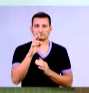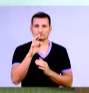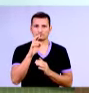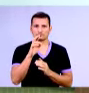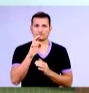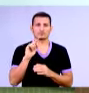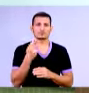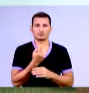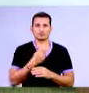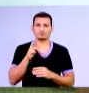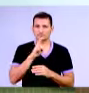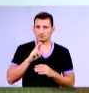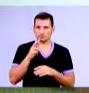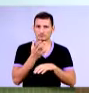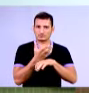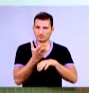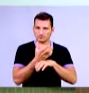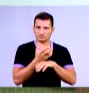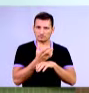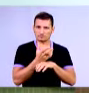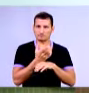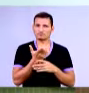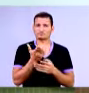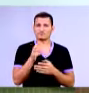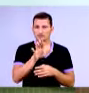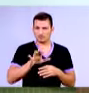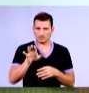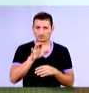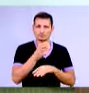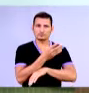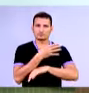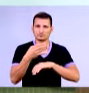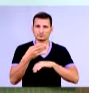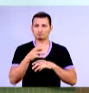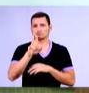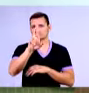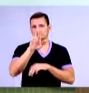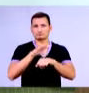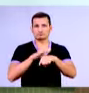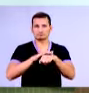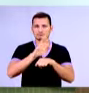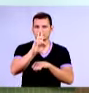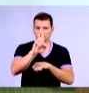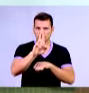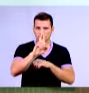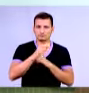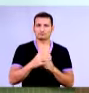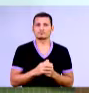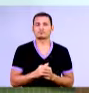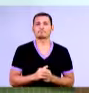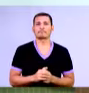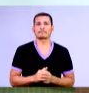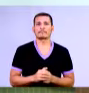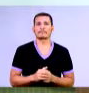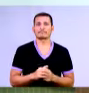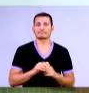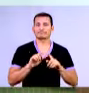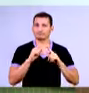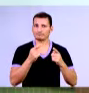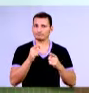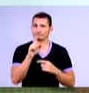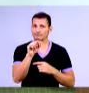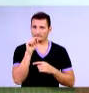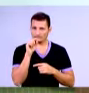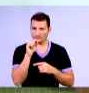nós utilizaremos na nossa disciplina no ambiente Windows, tá? Fica a seu critério. De qualquer modo, nós optamos por